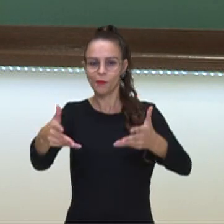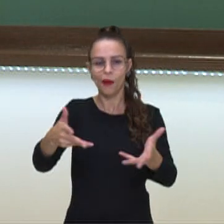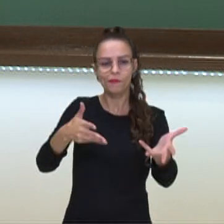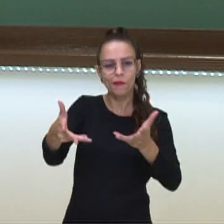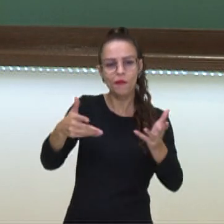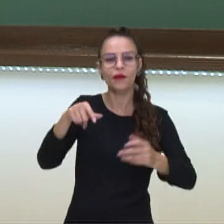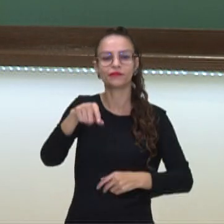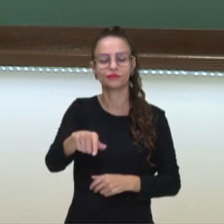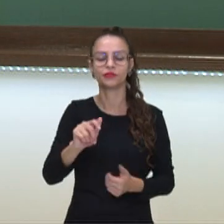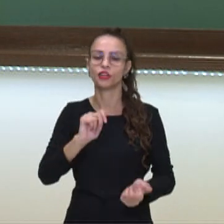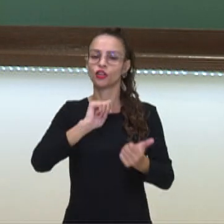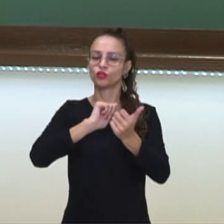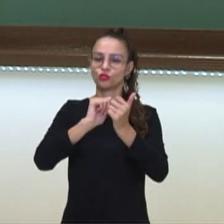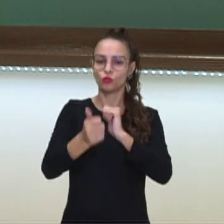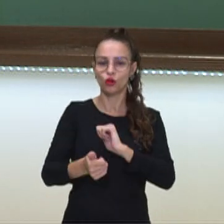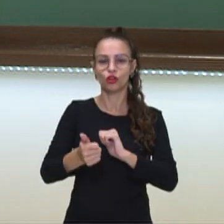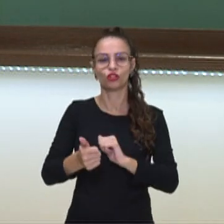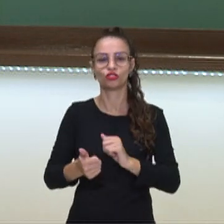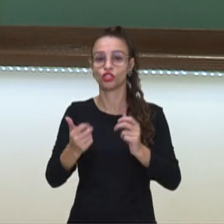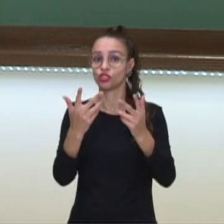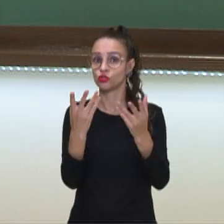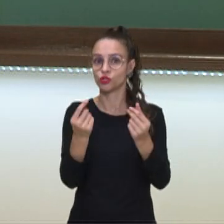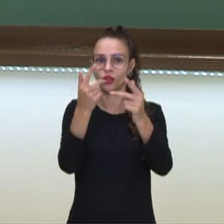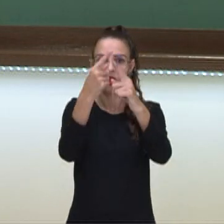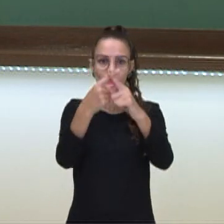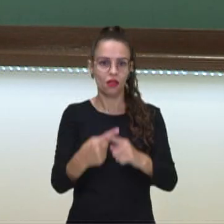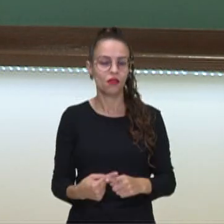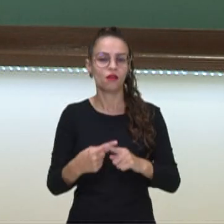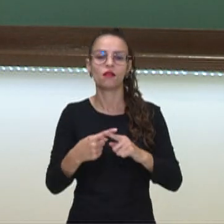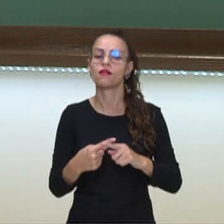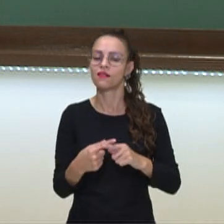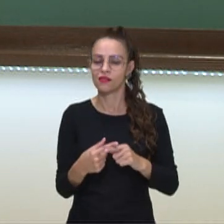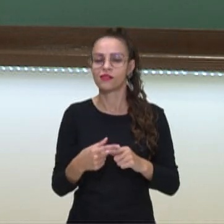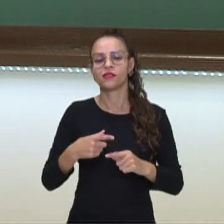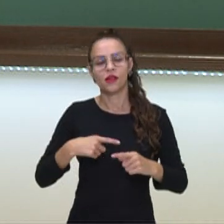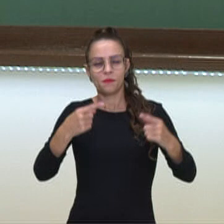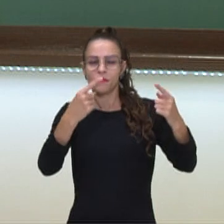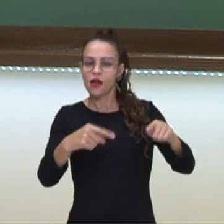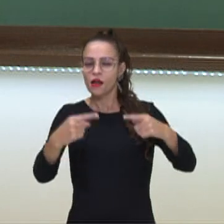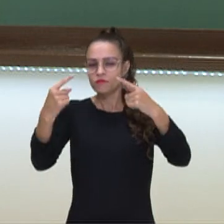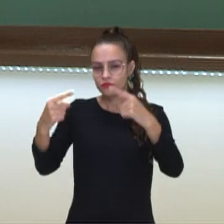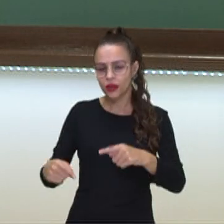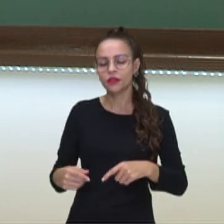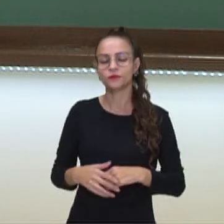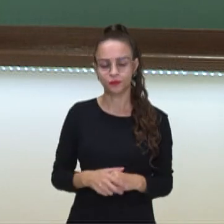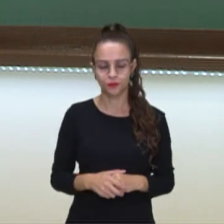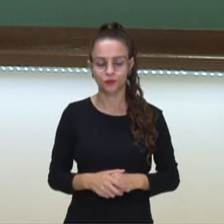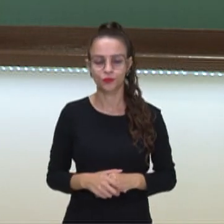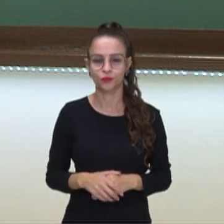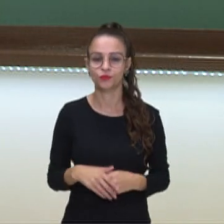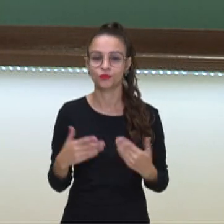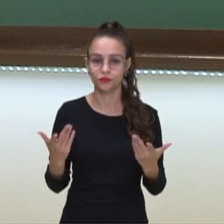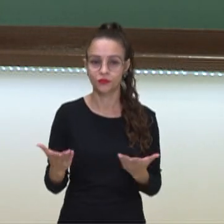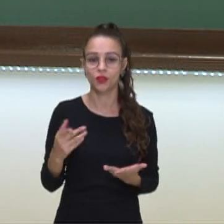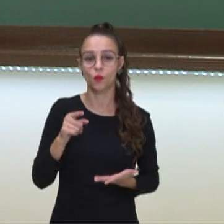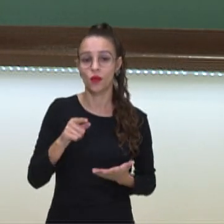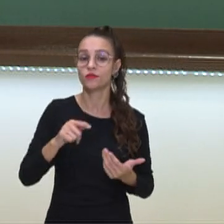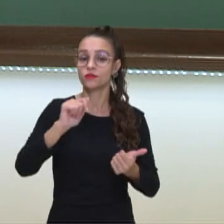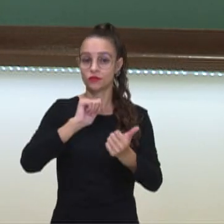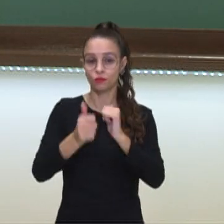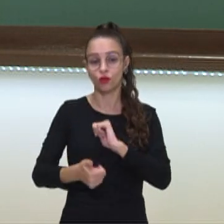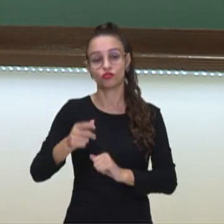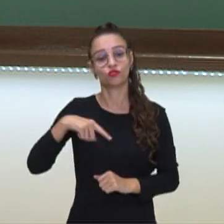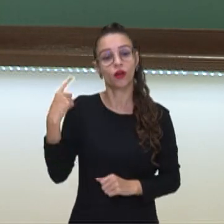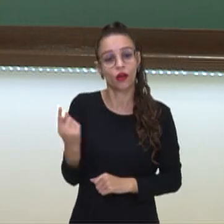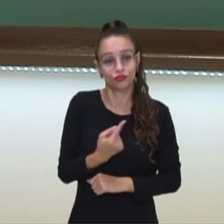os esportes de alta competitividade, de alto desempenho. Então, esses esportes a gente